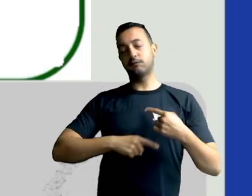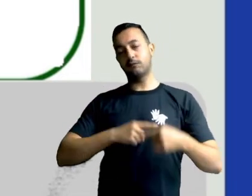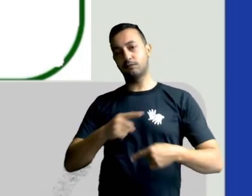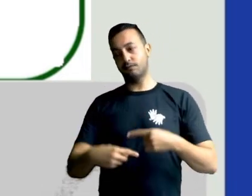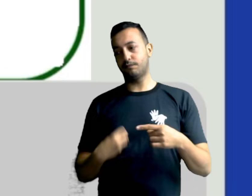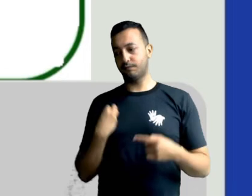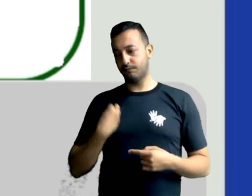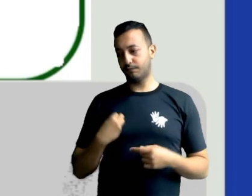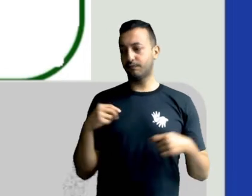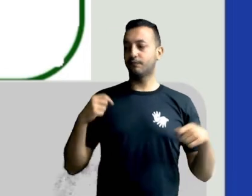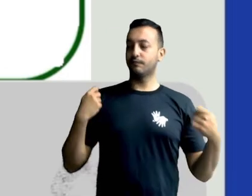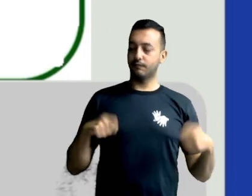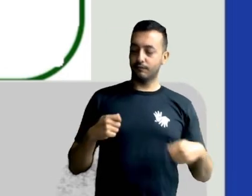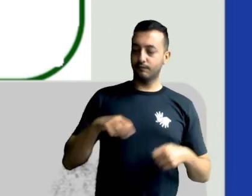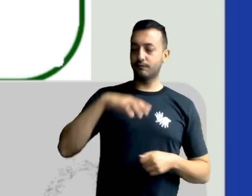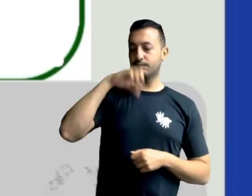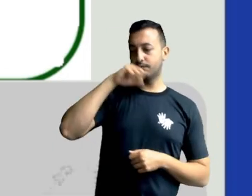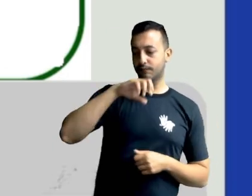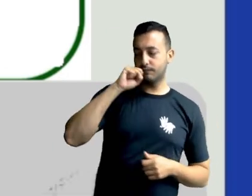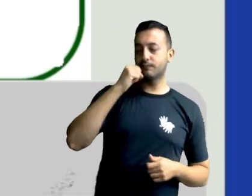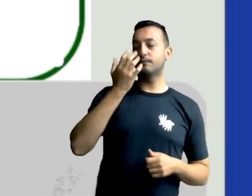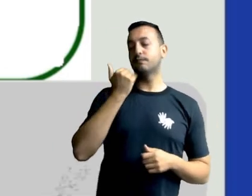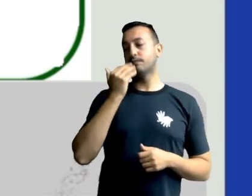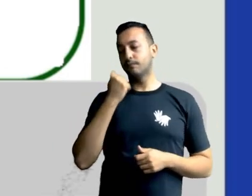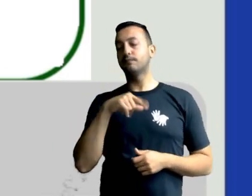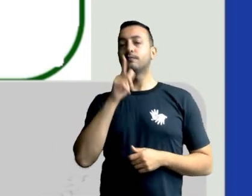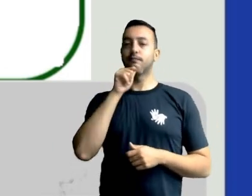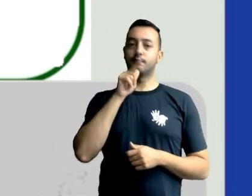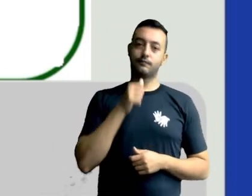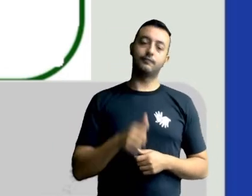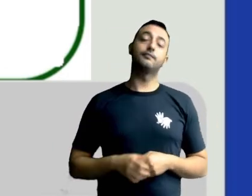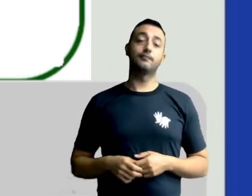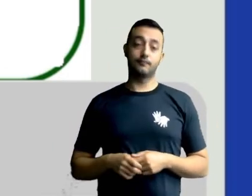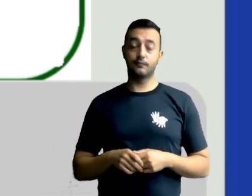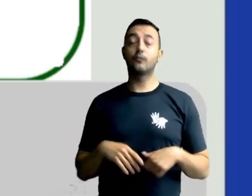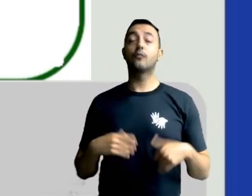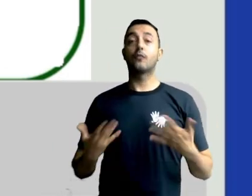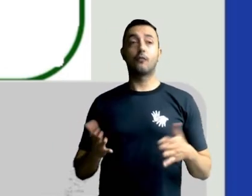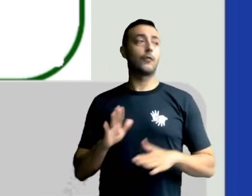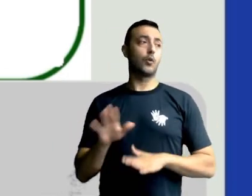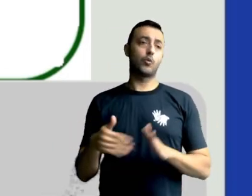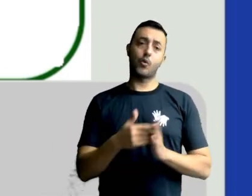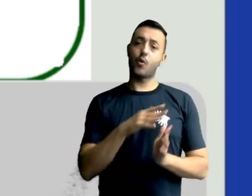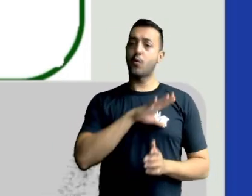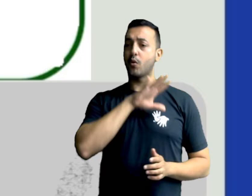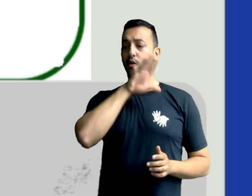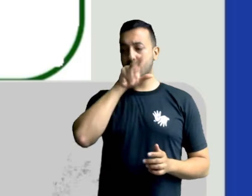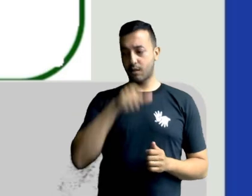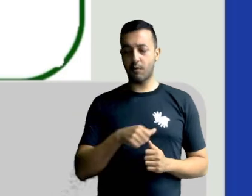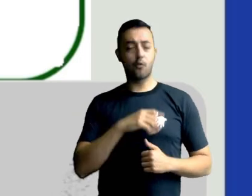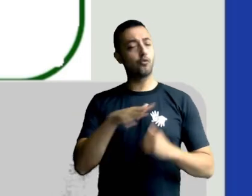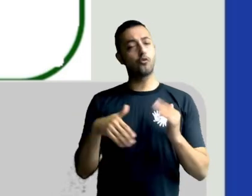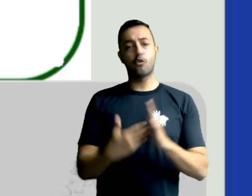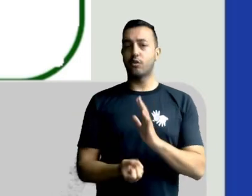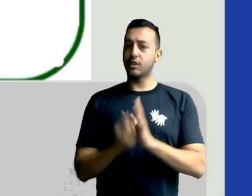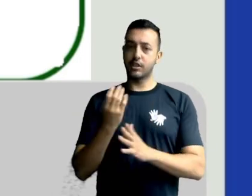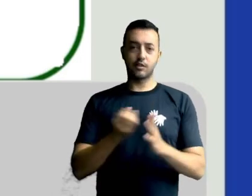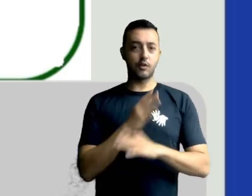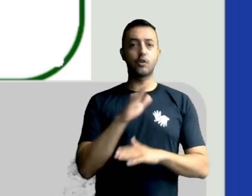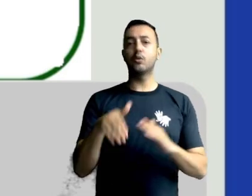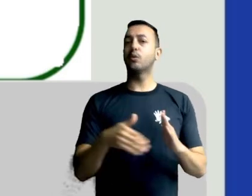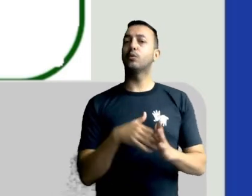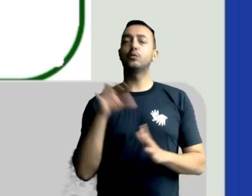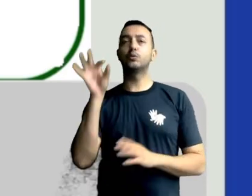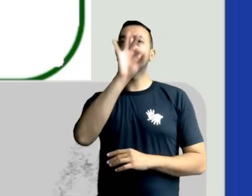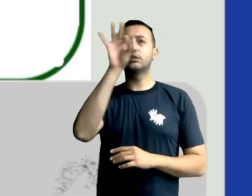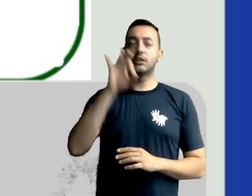têm o ciclo da vida, que precisam respirar, se alimentar, beber água. Quais são? Todos os animais, todas as